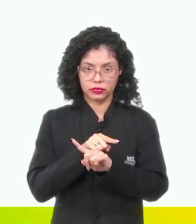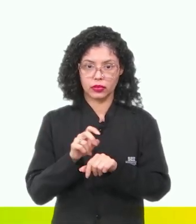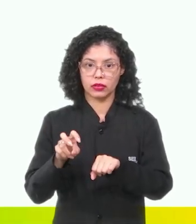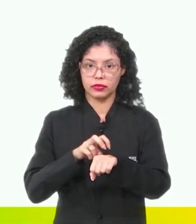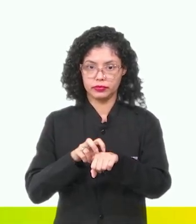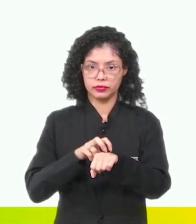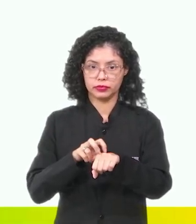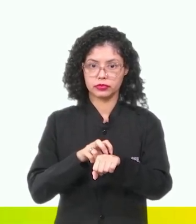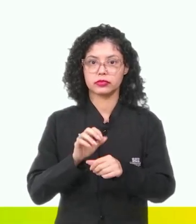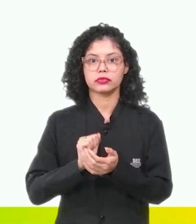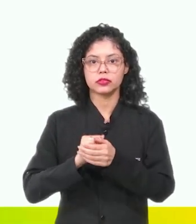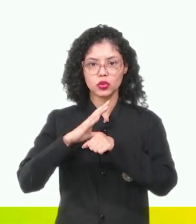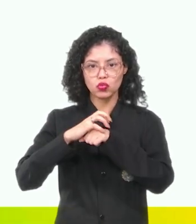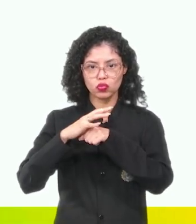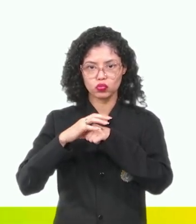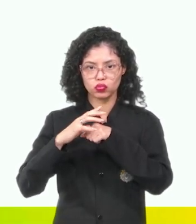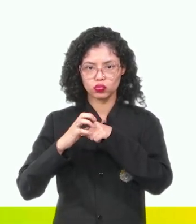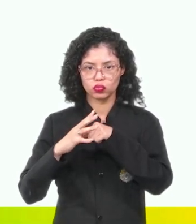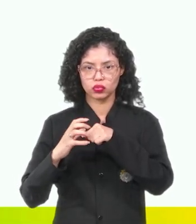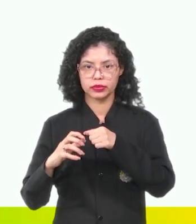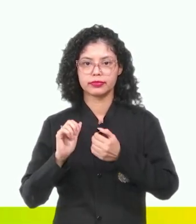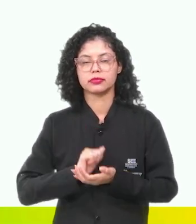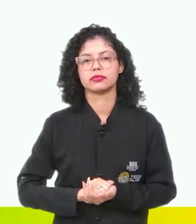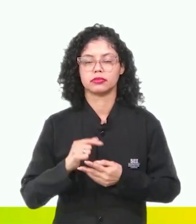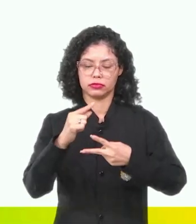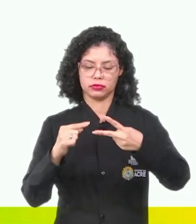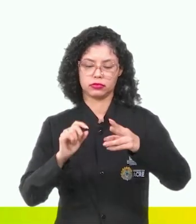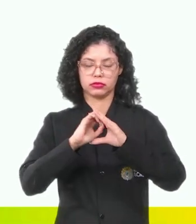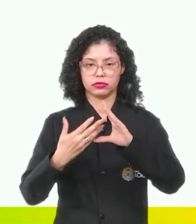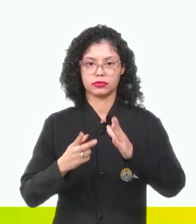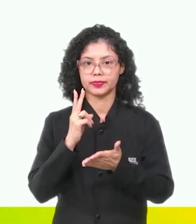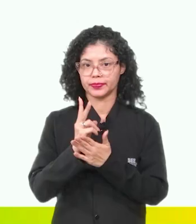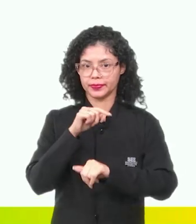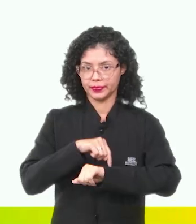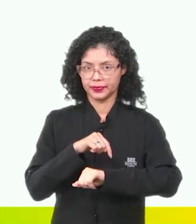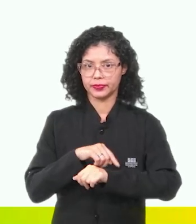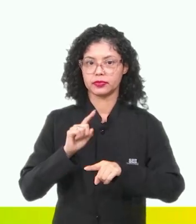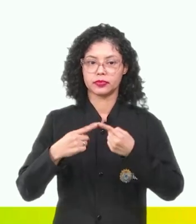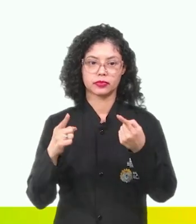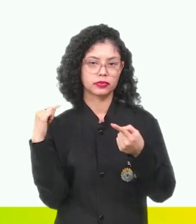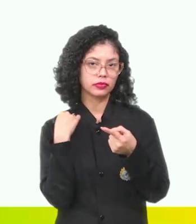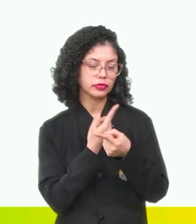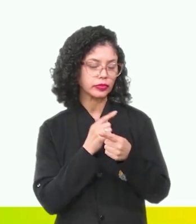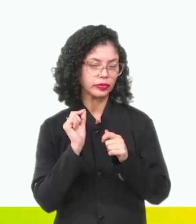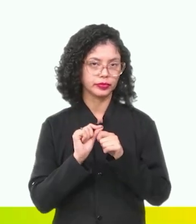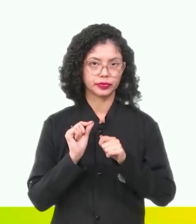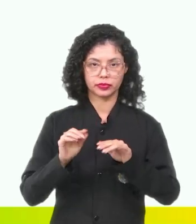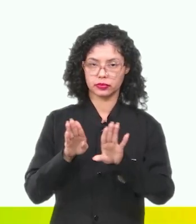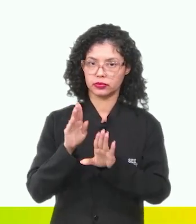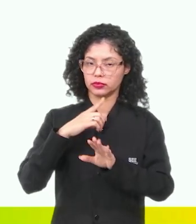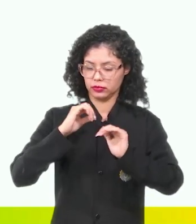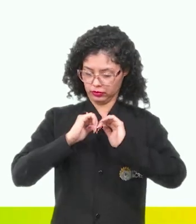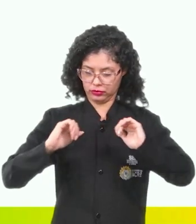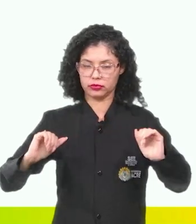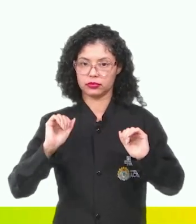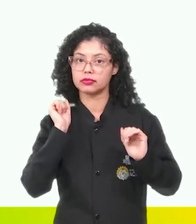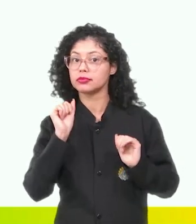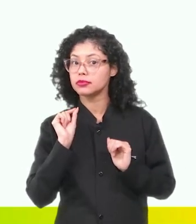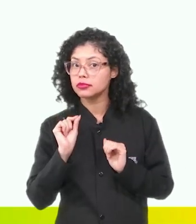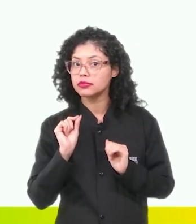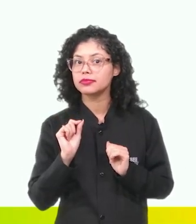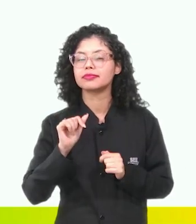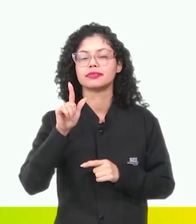verde com rugoso. Então, foi duas características ao mesmo tempo. Mas, para a gente fazer isso, a gente tem que separar quem?